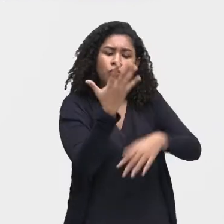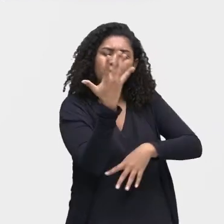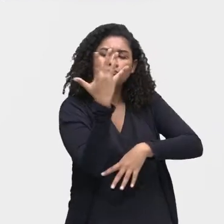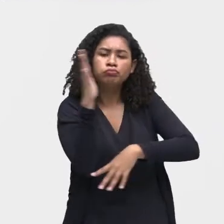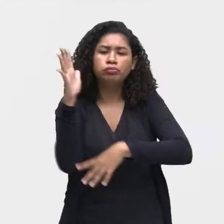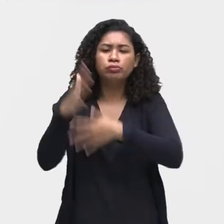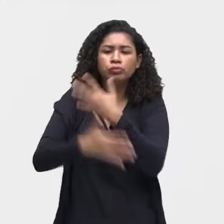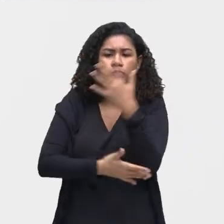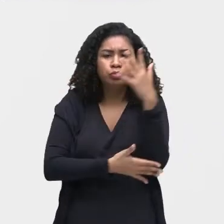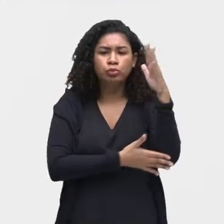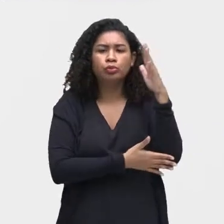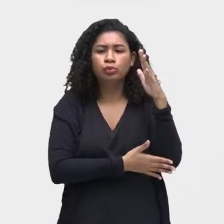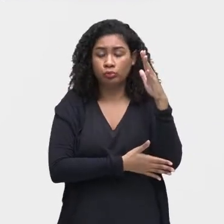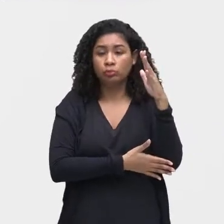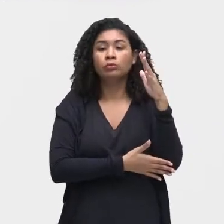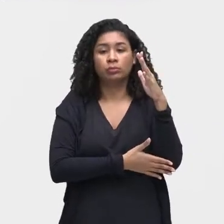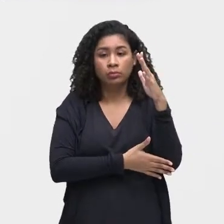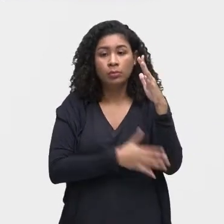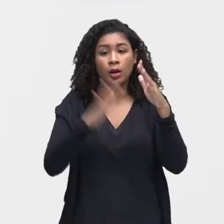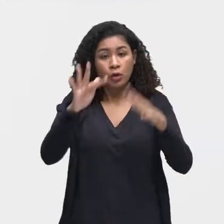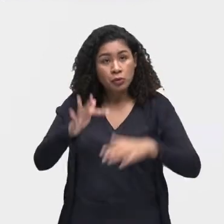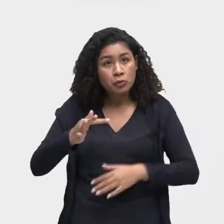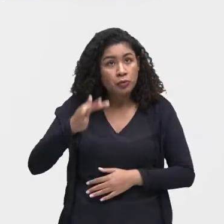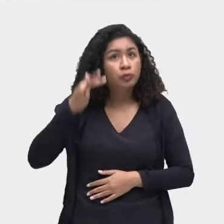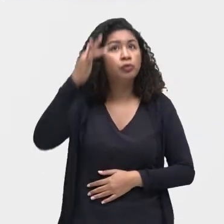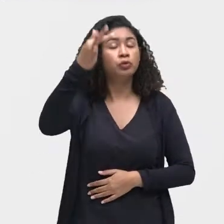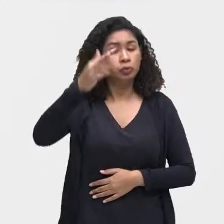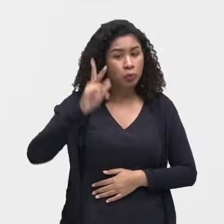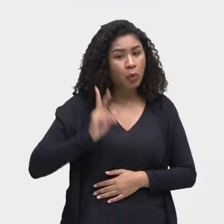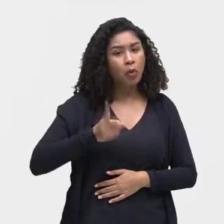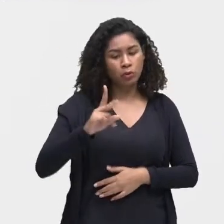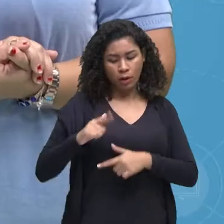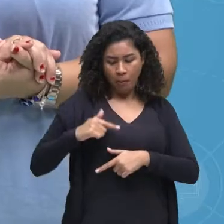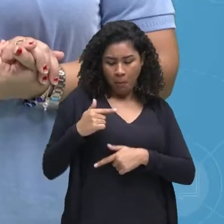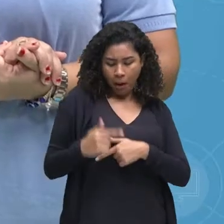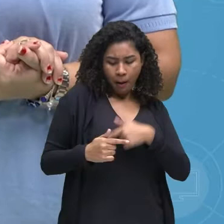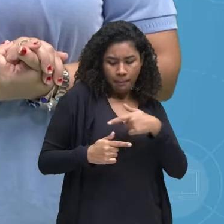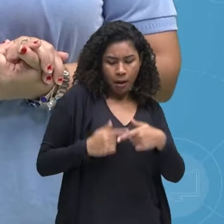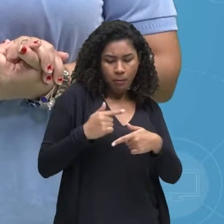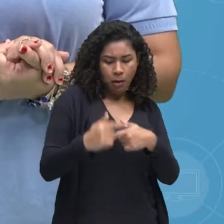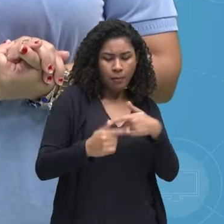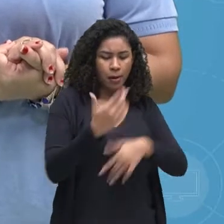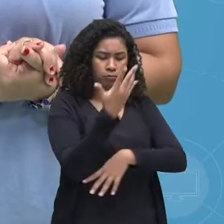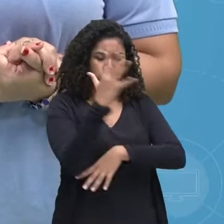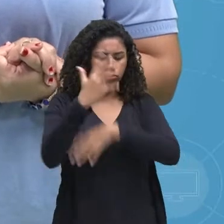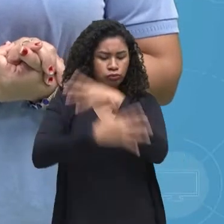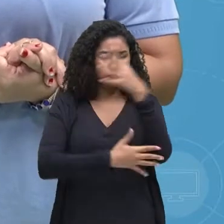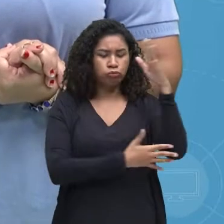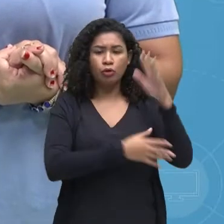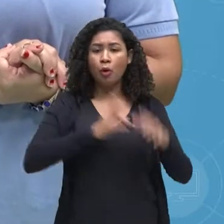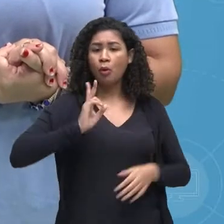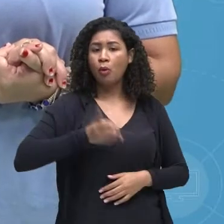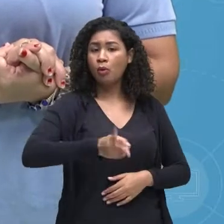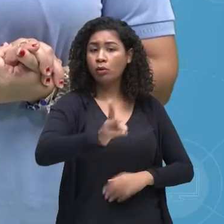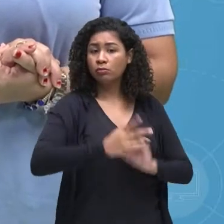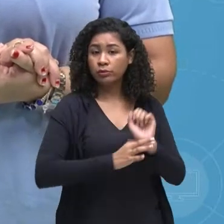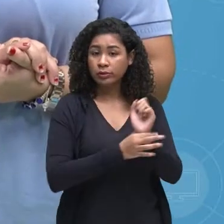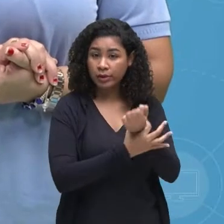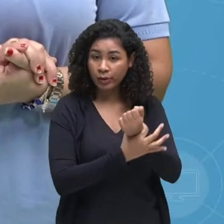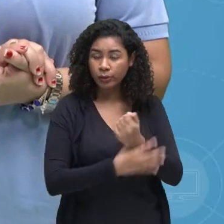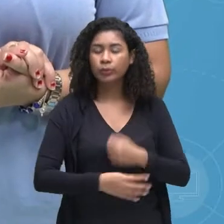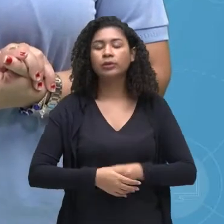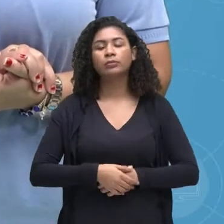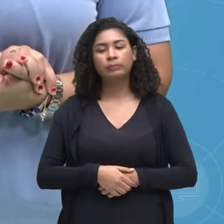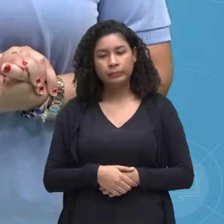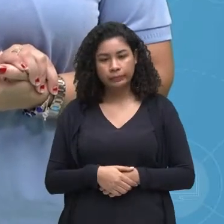que outras gerações possam utilizar também. Vamos lá. E aí a gente tem como impacto o que a educação